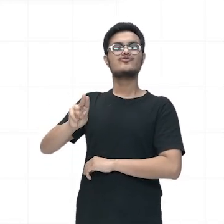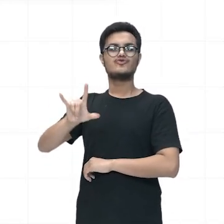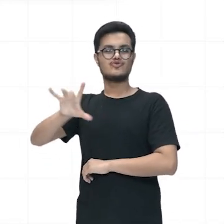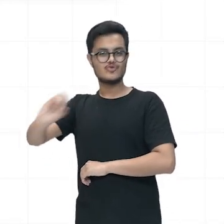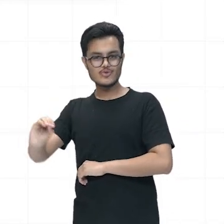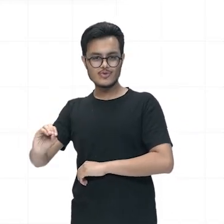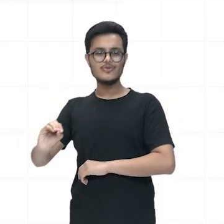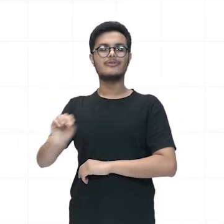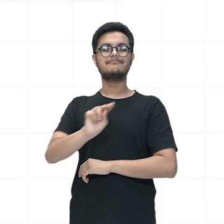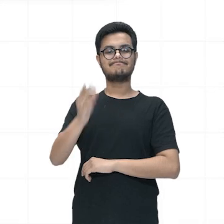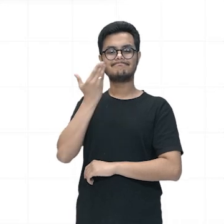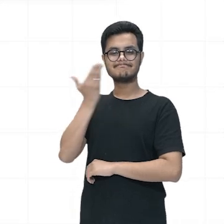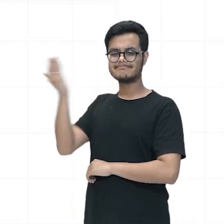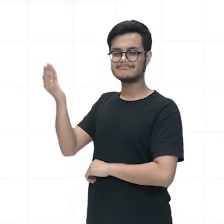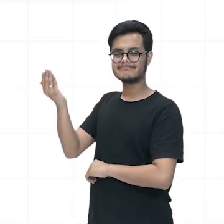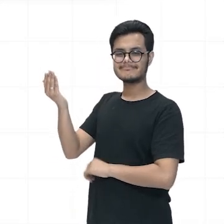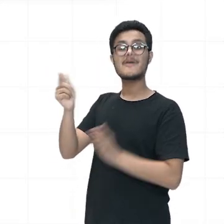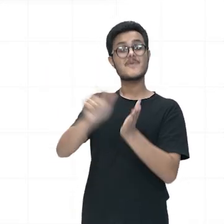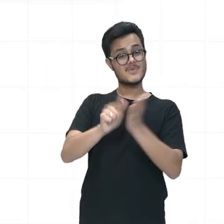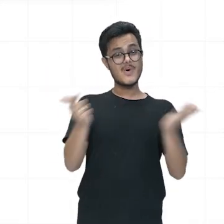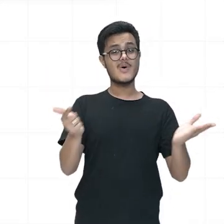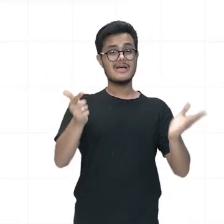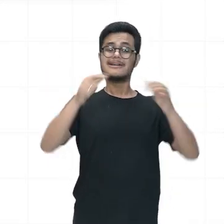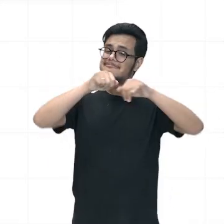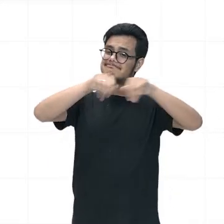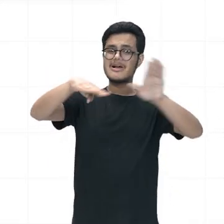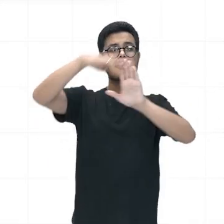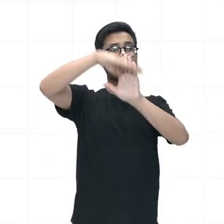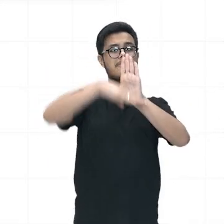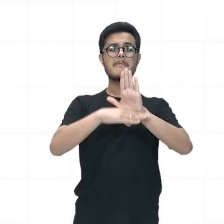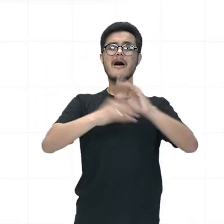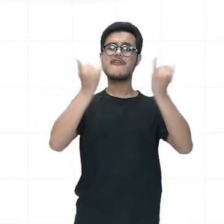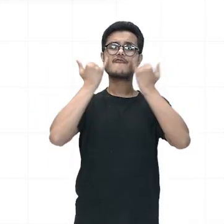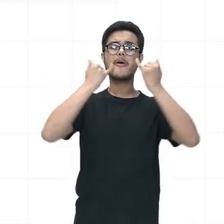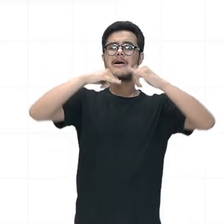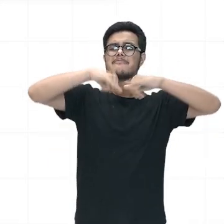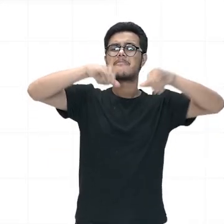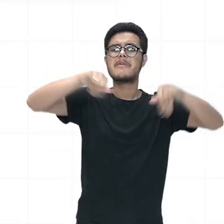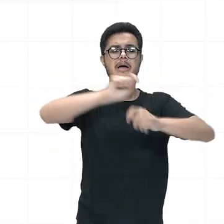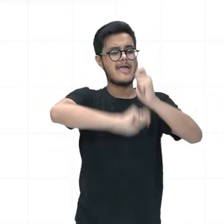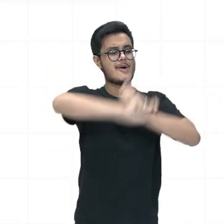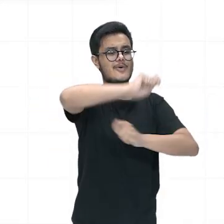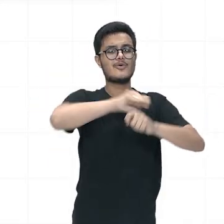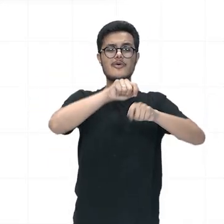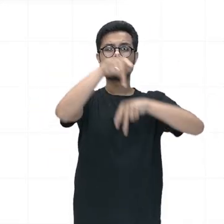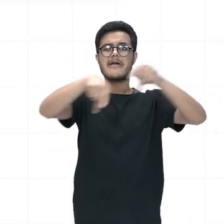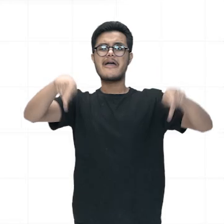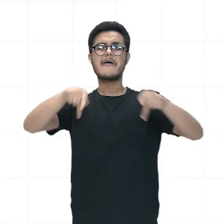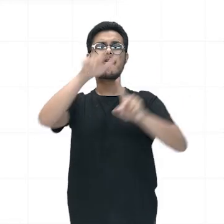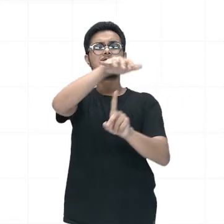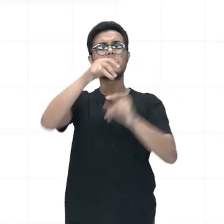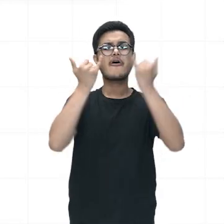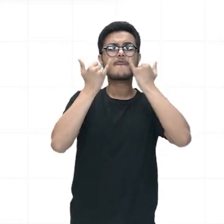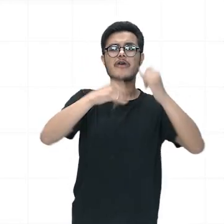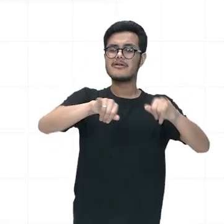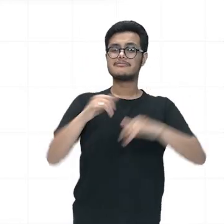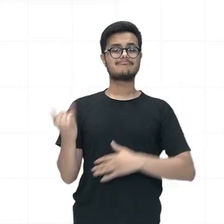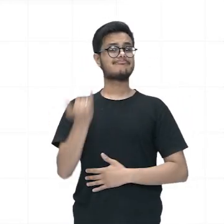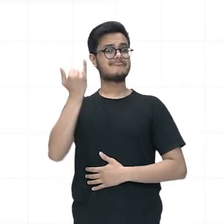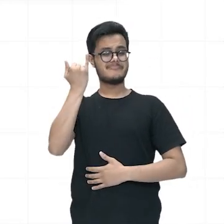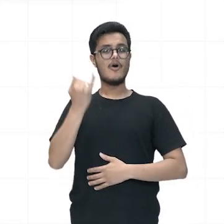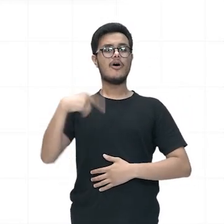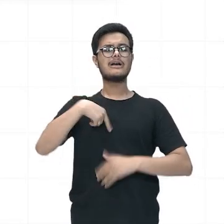de Roman Day Act, tá? E compartilhava minutos diários de notícias, negócios públicos e